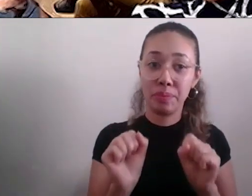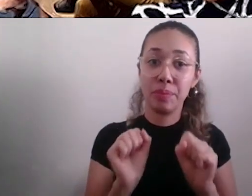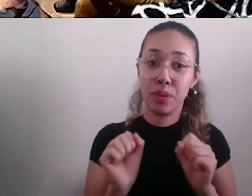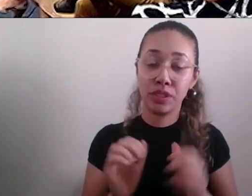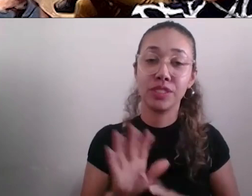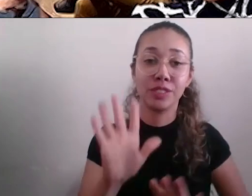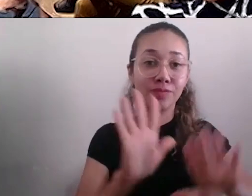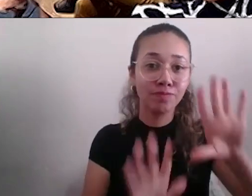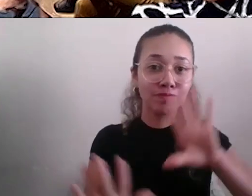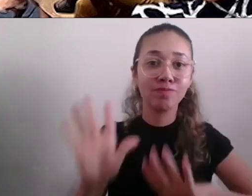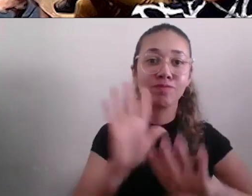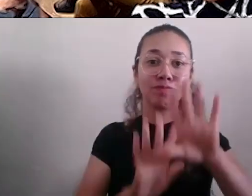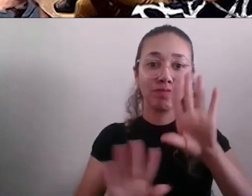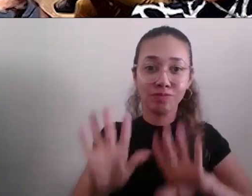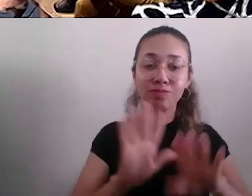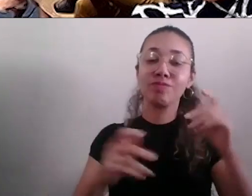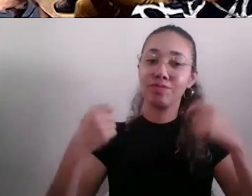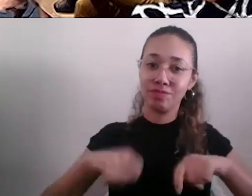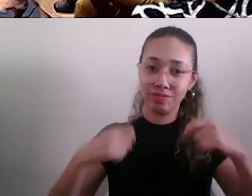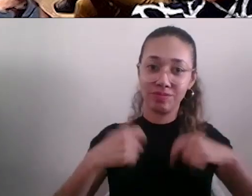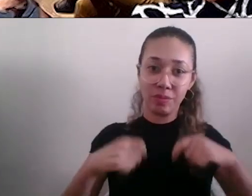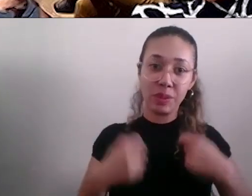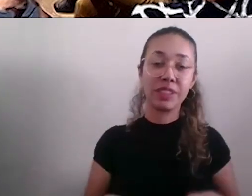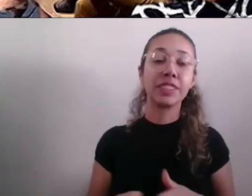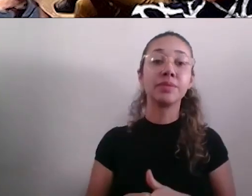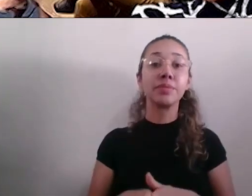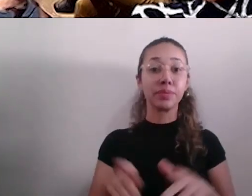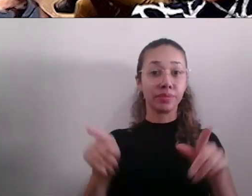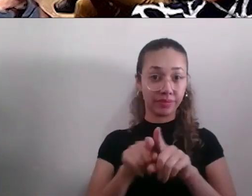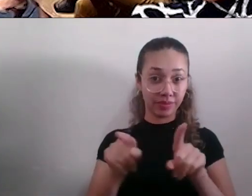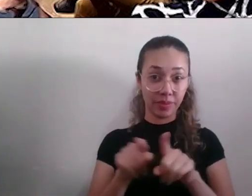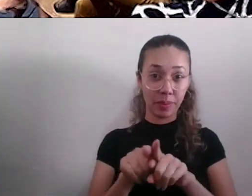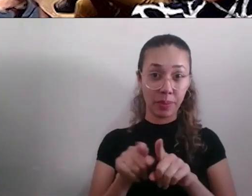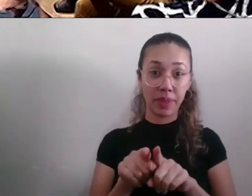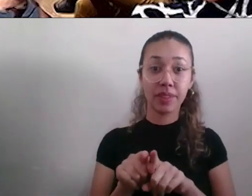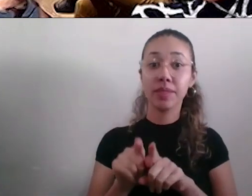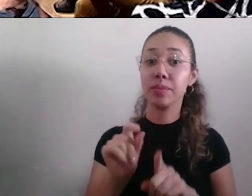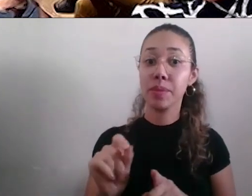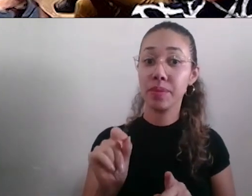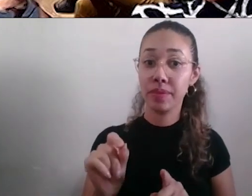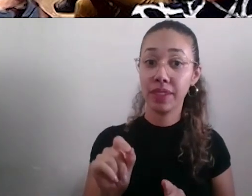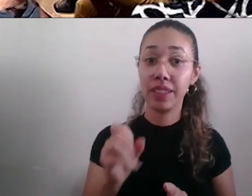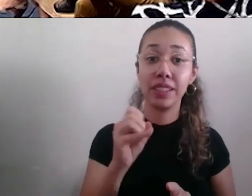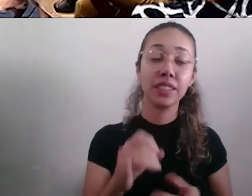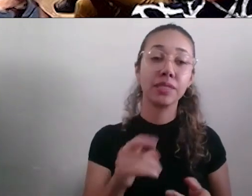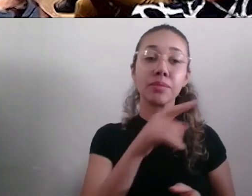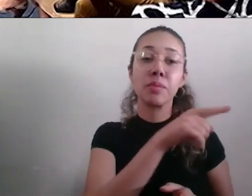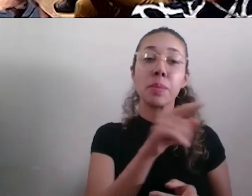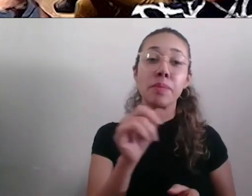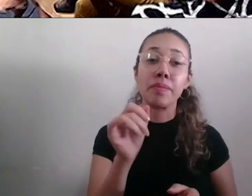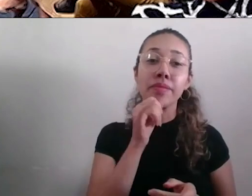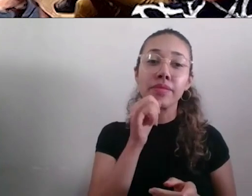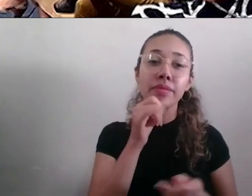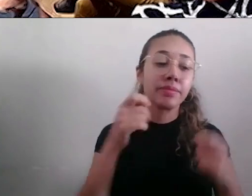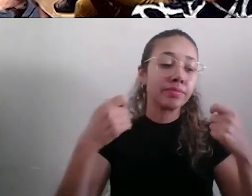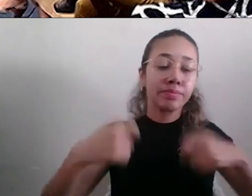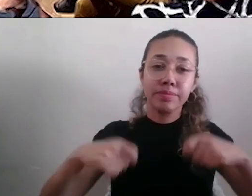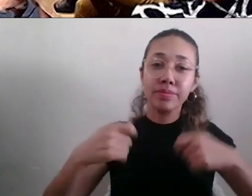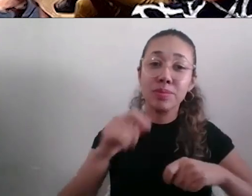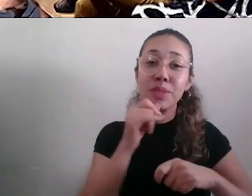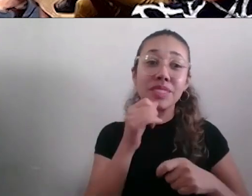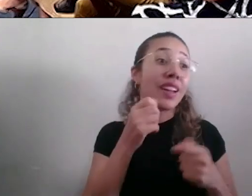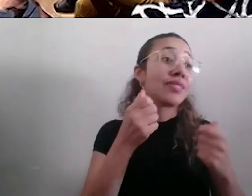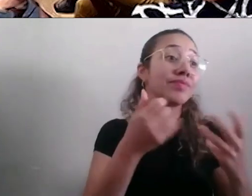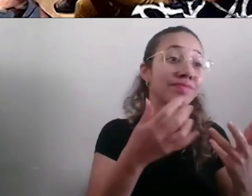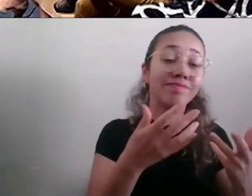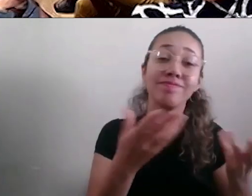cuidado com isso também. E de deixar muito, muito claro que não tem solução mágica para